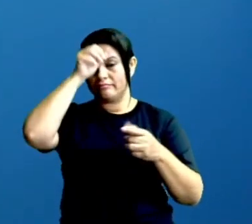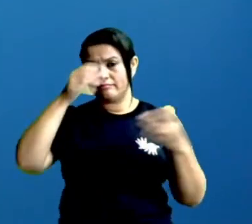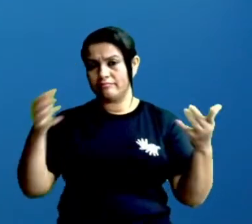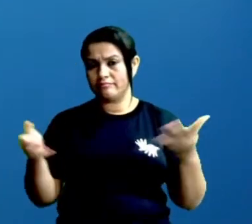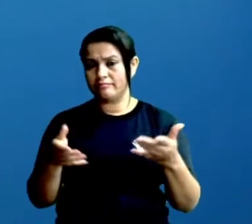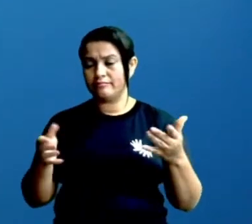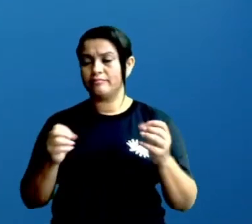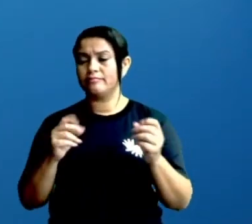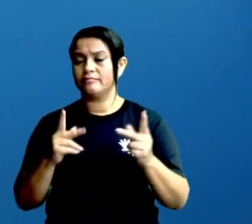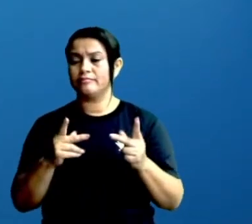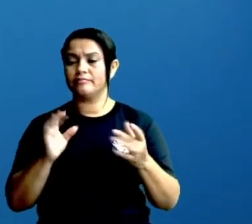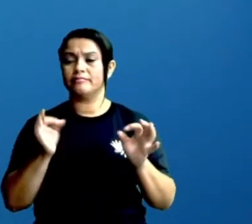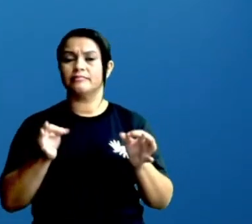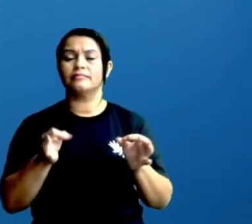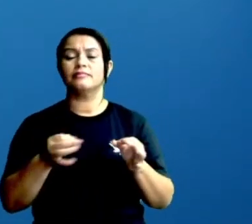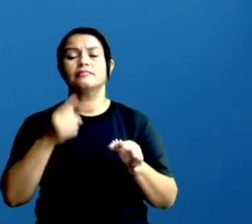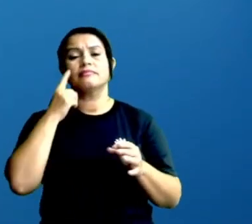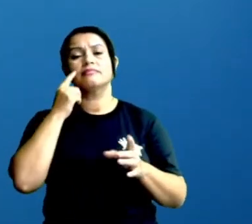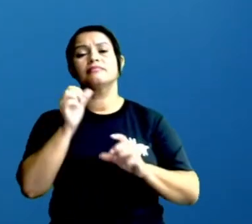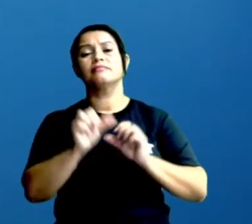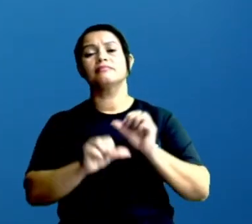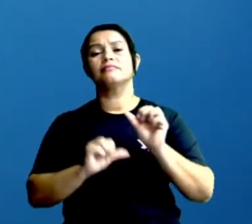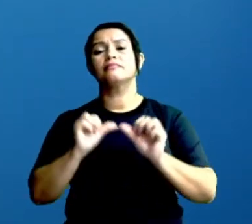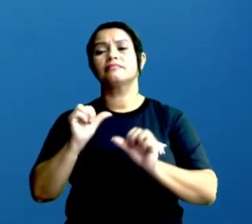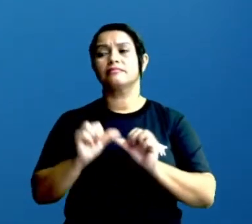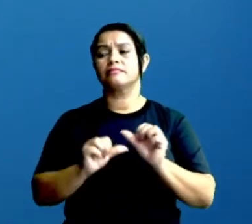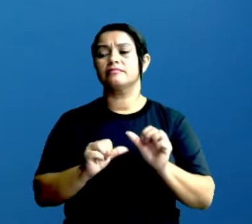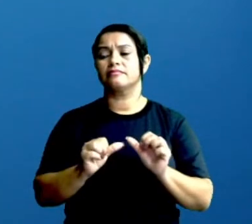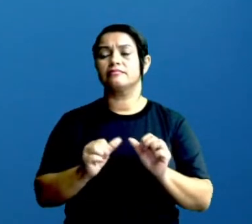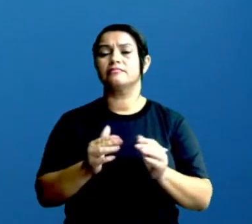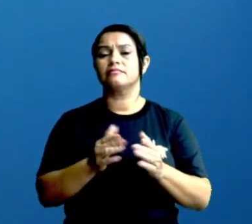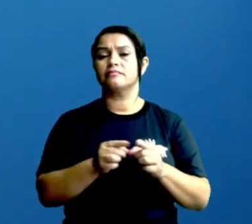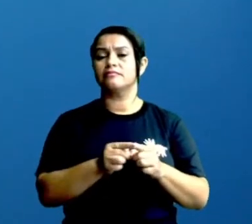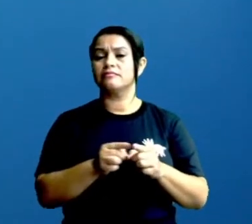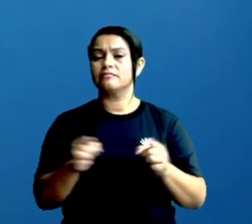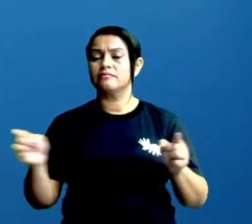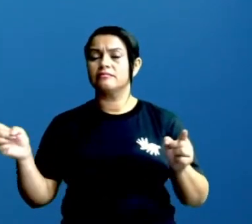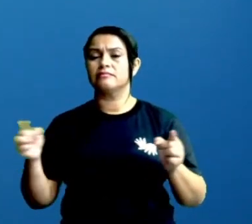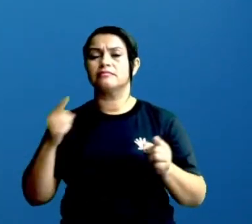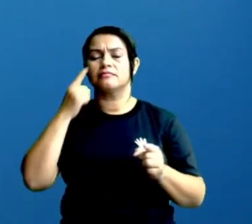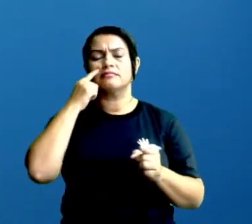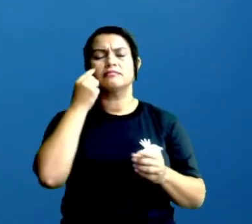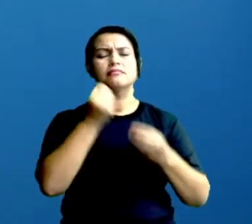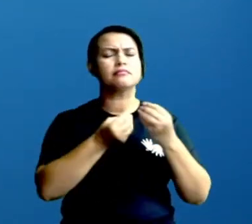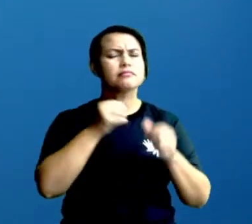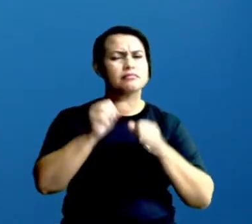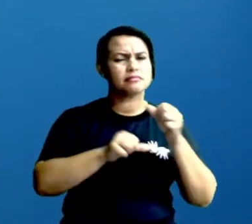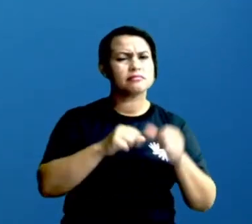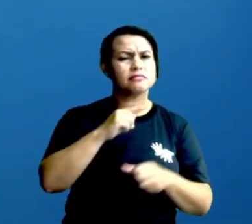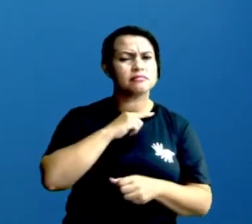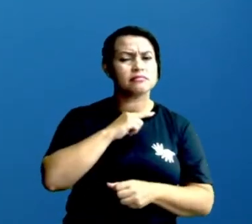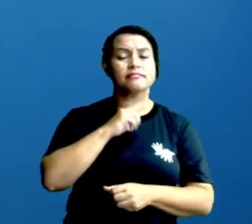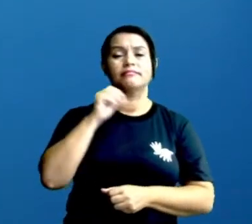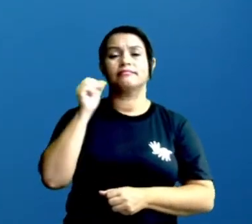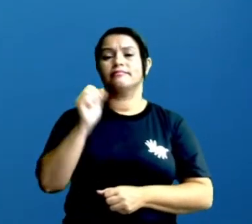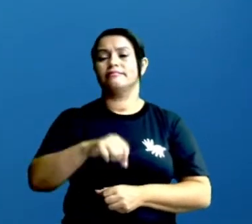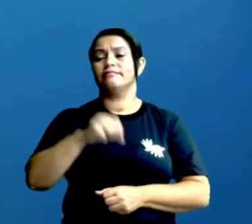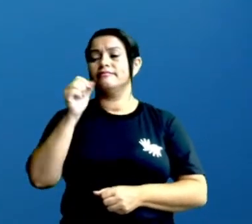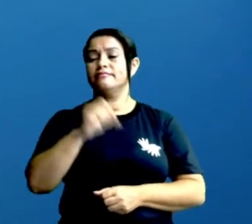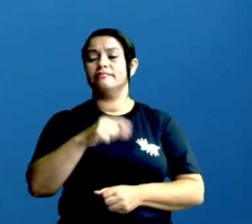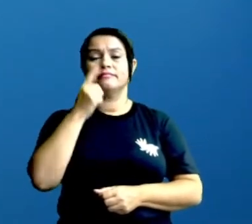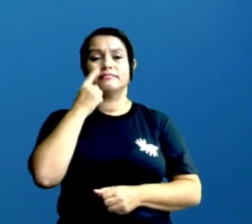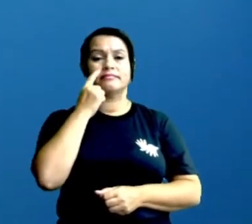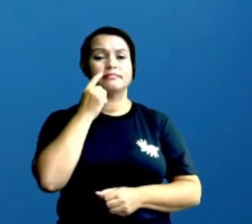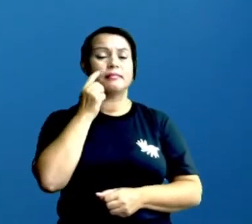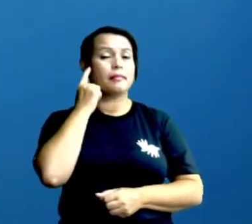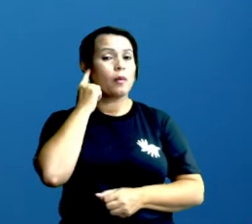aula, tá certo? Transformações de medidas. E tem como transformar, professora? Tem sim. Vê